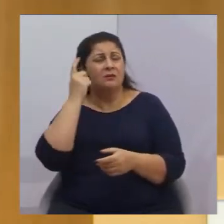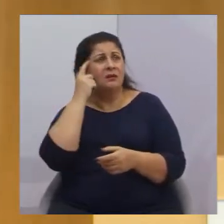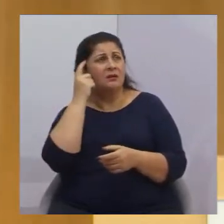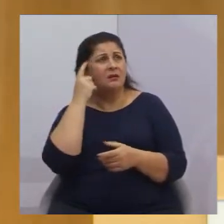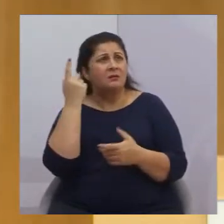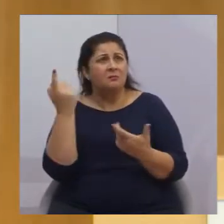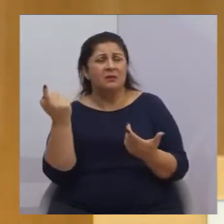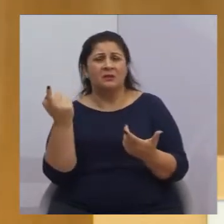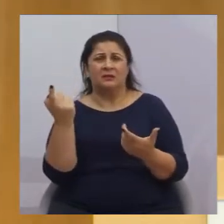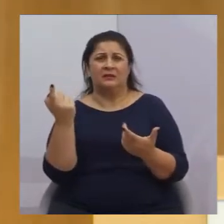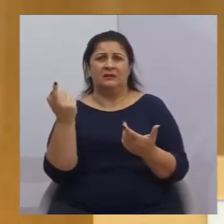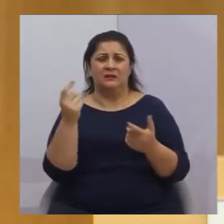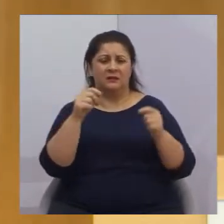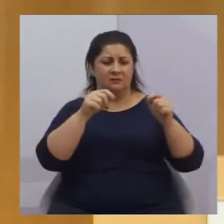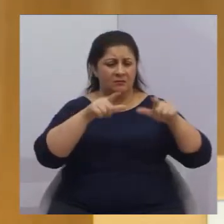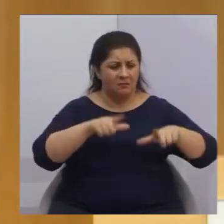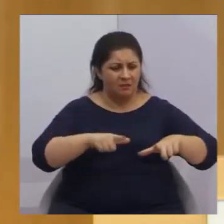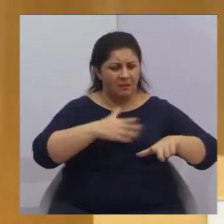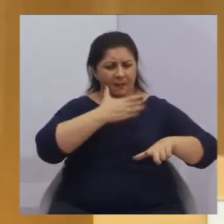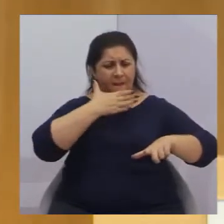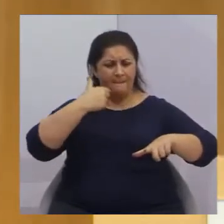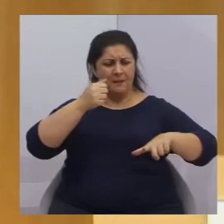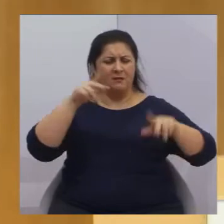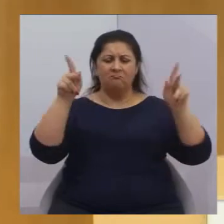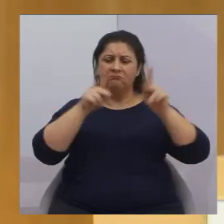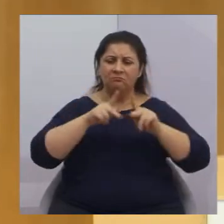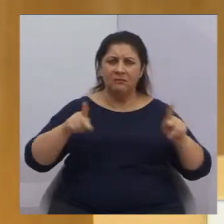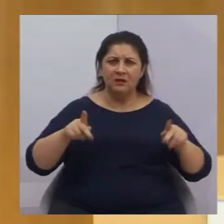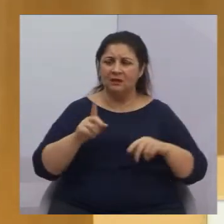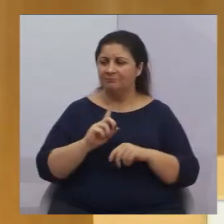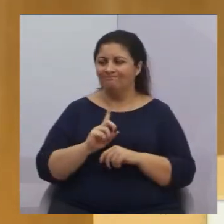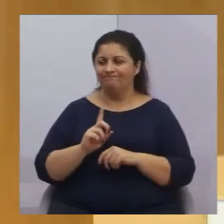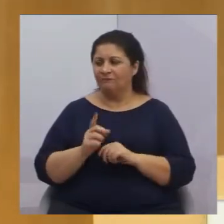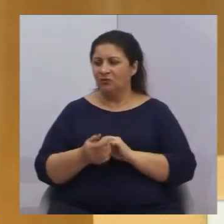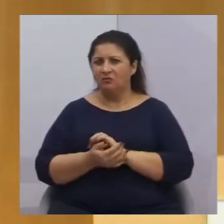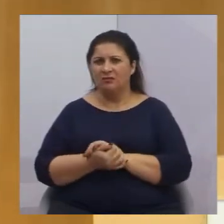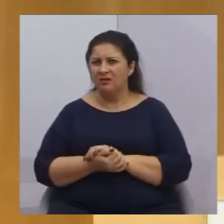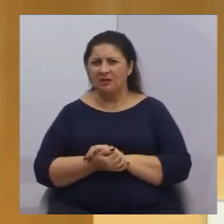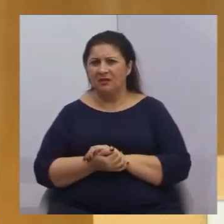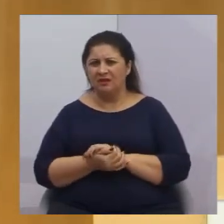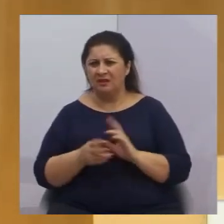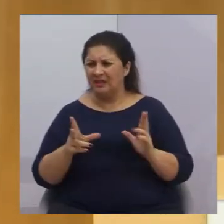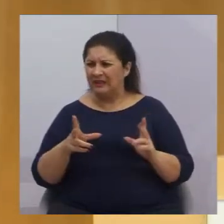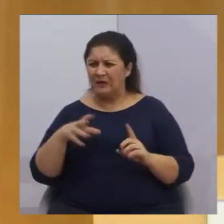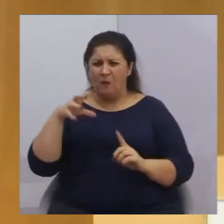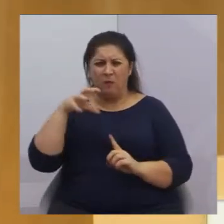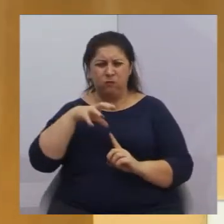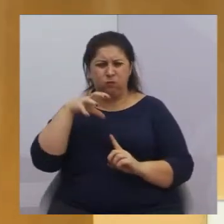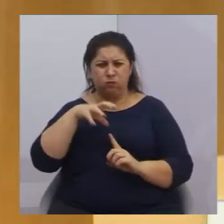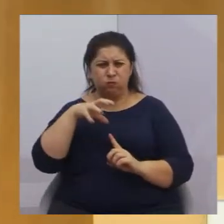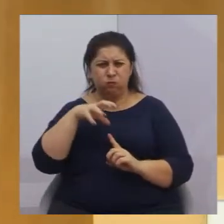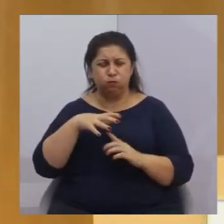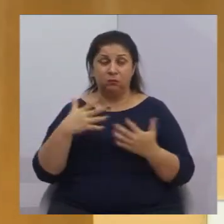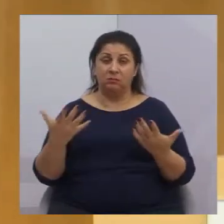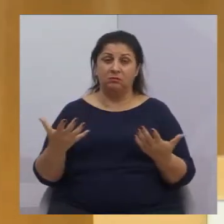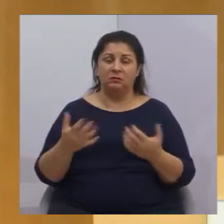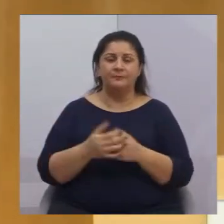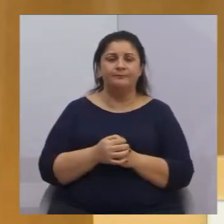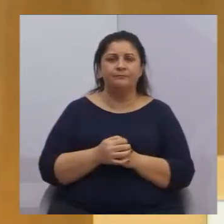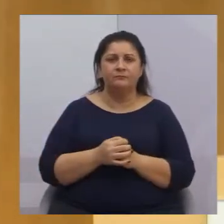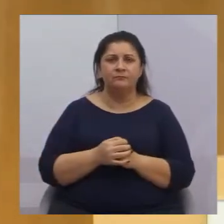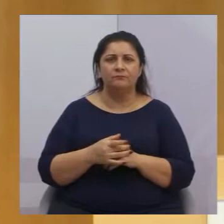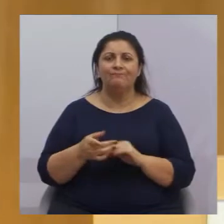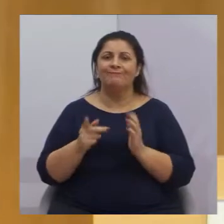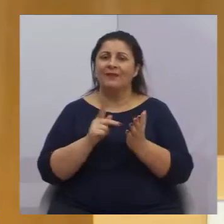aqui era um setor um pouco mais tranquilo, e na verdade não é, a pressão é muito grande, né? Então, ou seja, a realidade